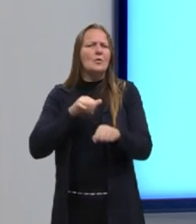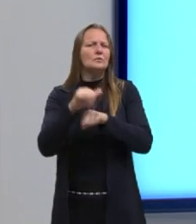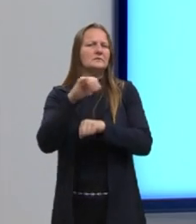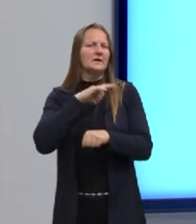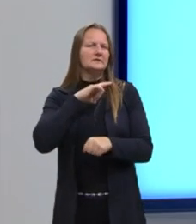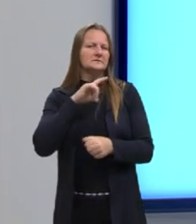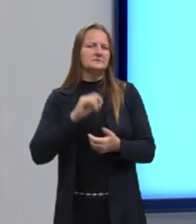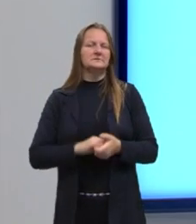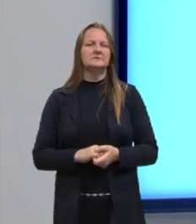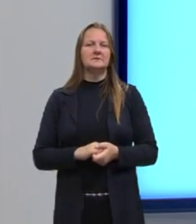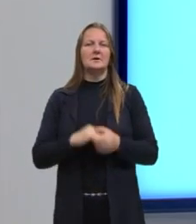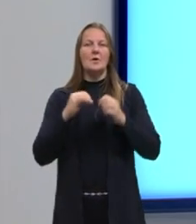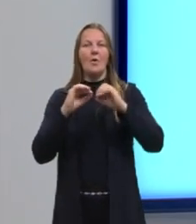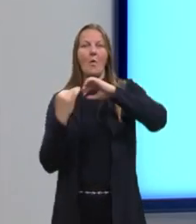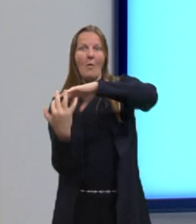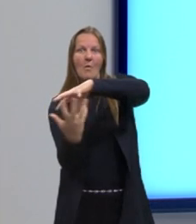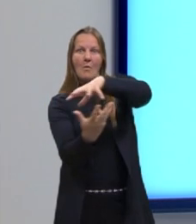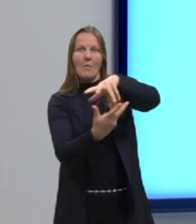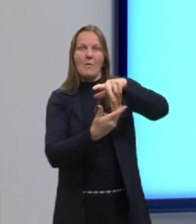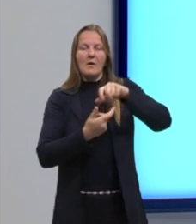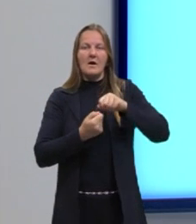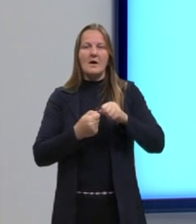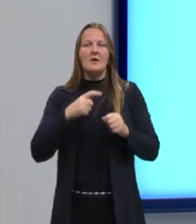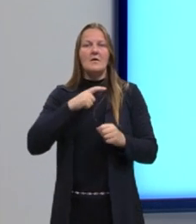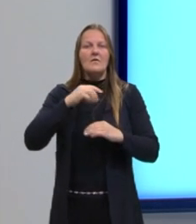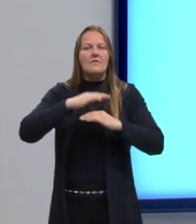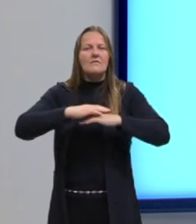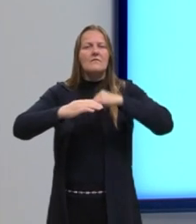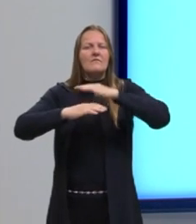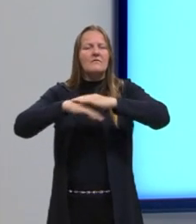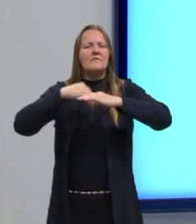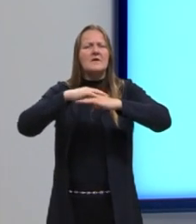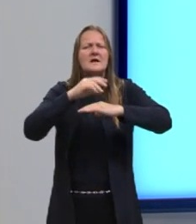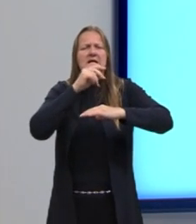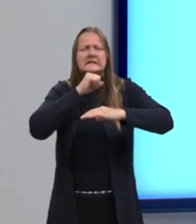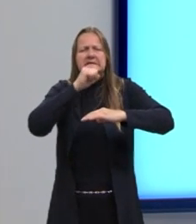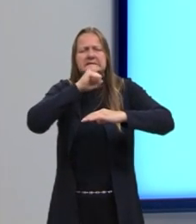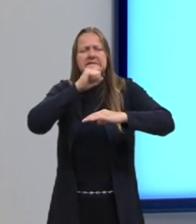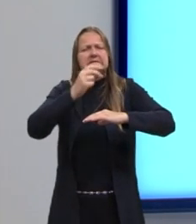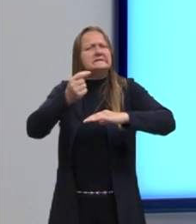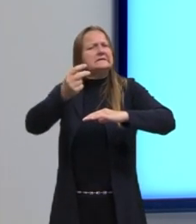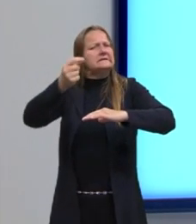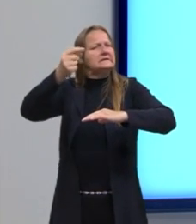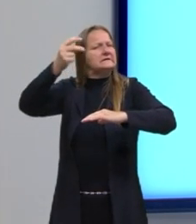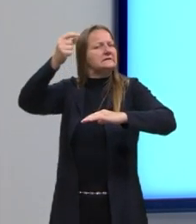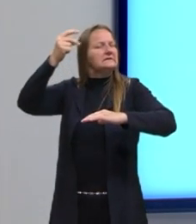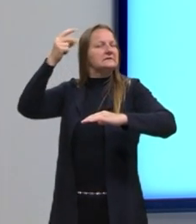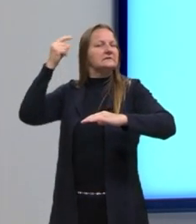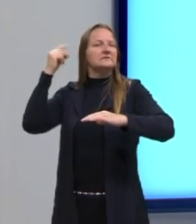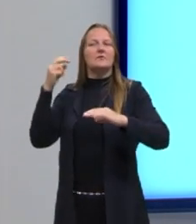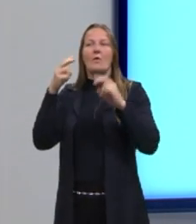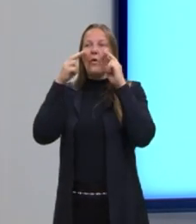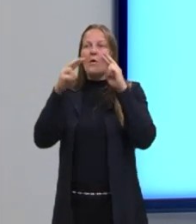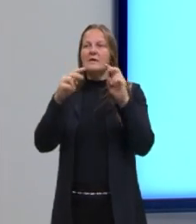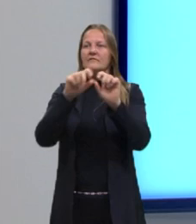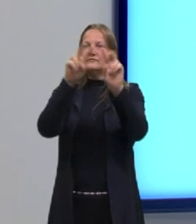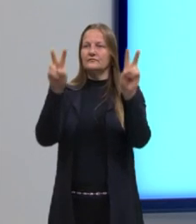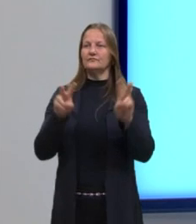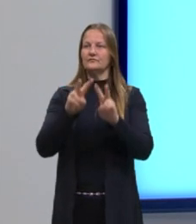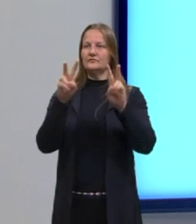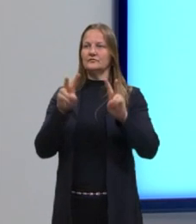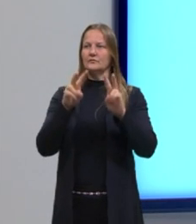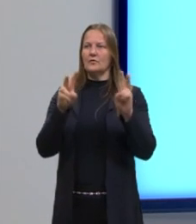o planeta terra ele foi formado aproximadamente aqui a gente pode dar uma olhada foi formada